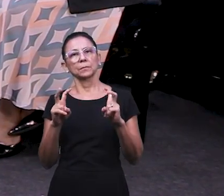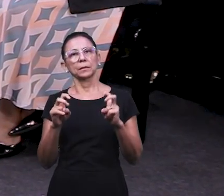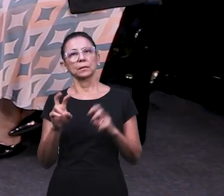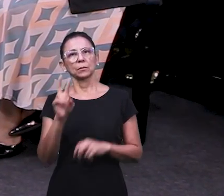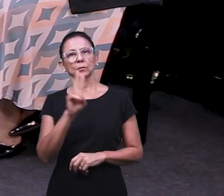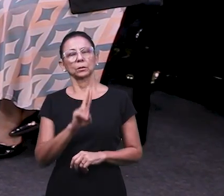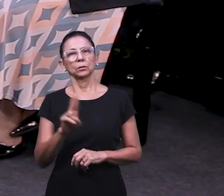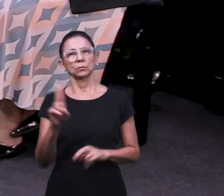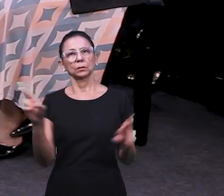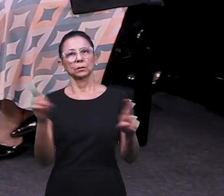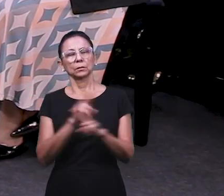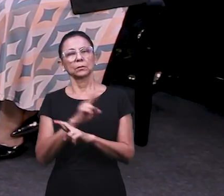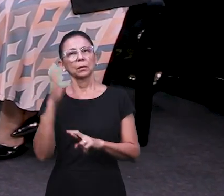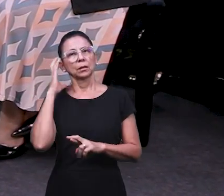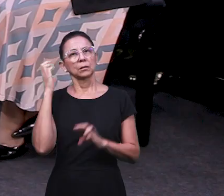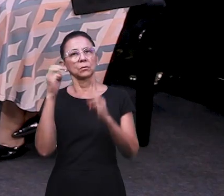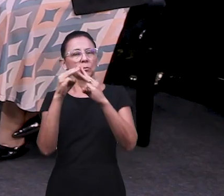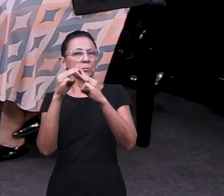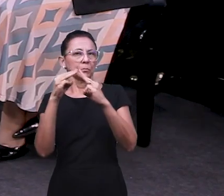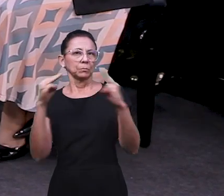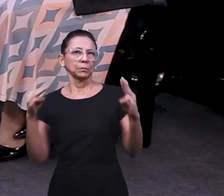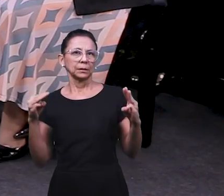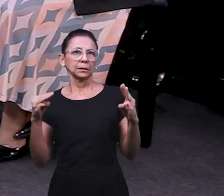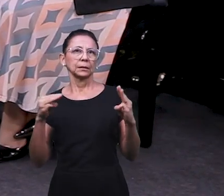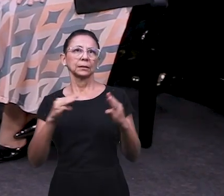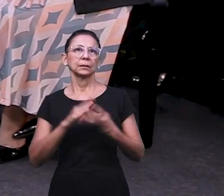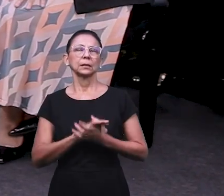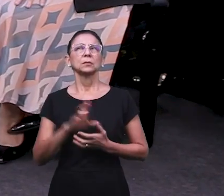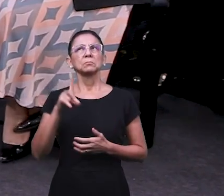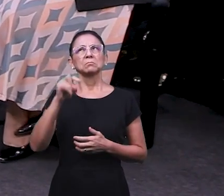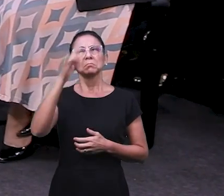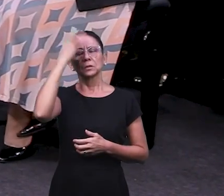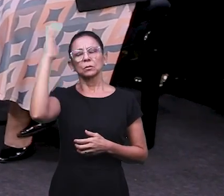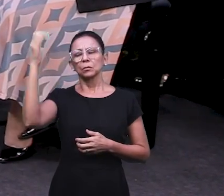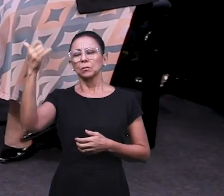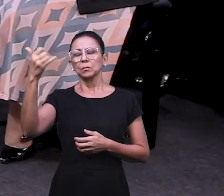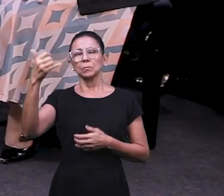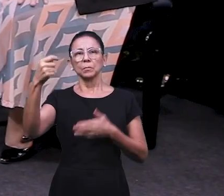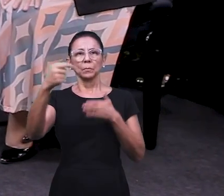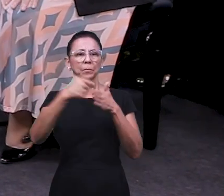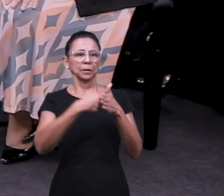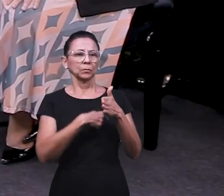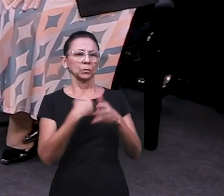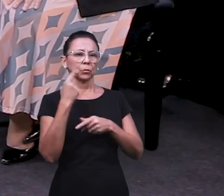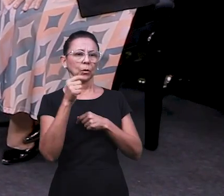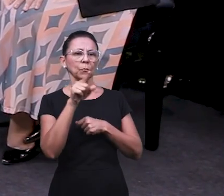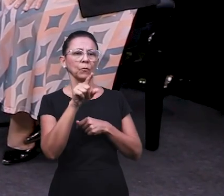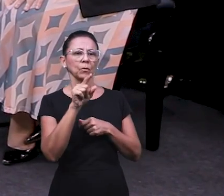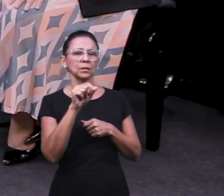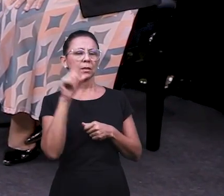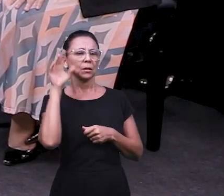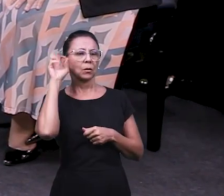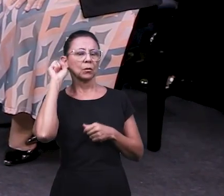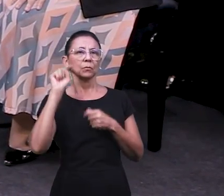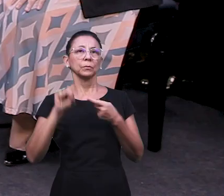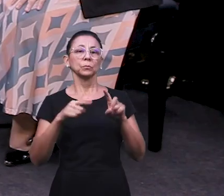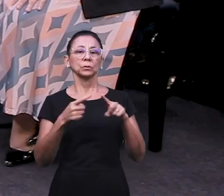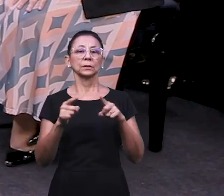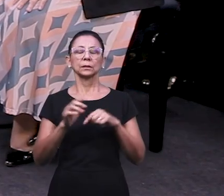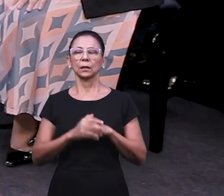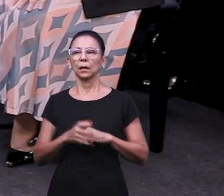à Rádio Manaim. Na Rádio Manaim, outro dia alguém me perguntou assim, como é que você faz para ouvir música? E eu respondi, eu vou